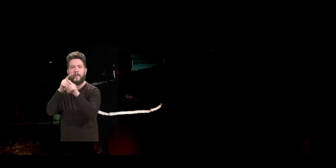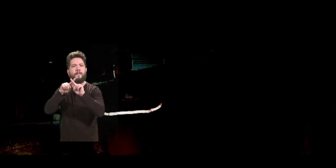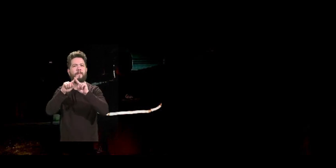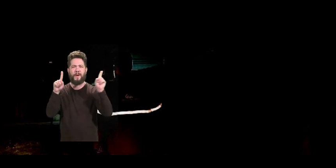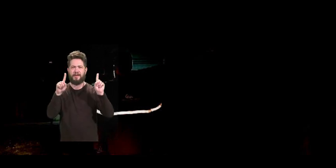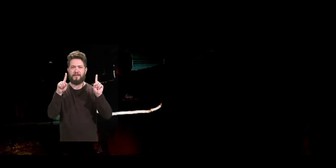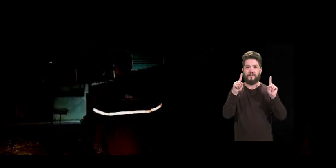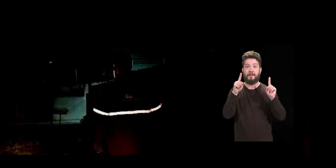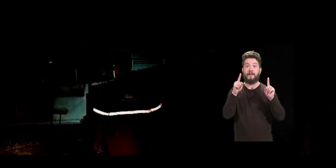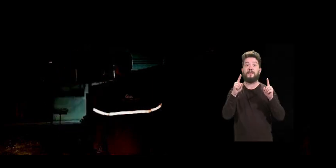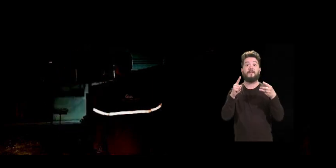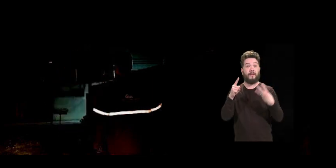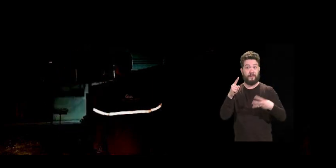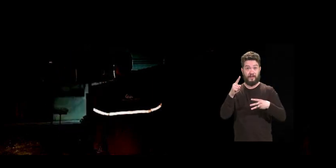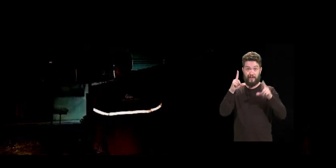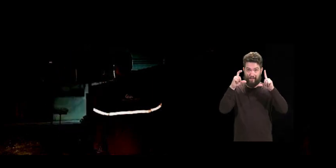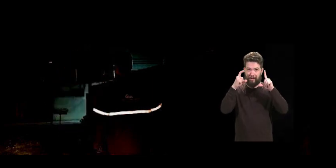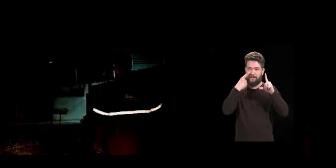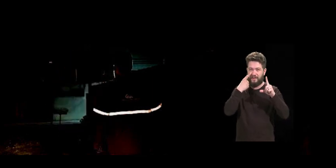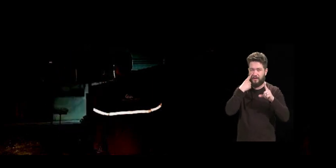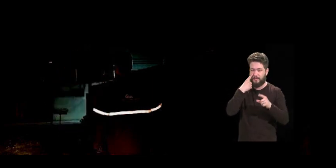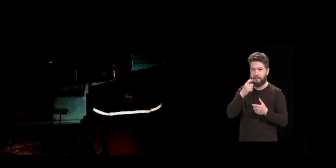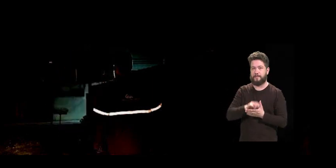vejam essa terceira foto.